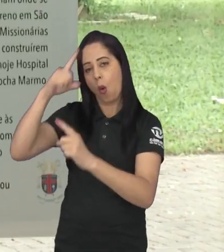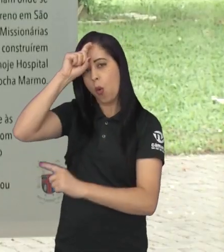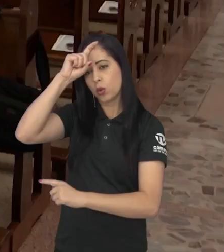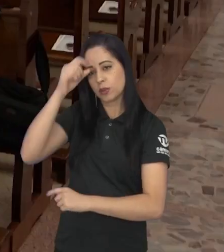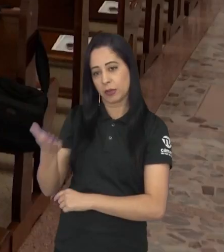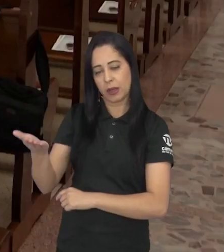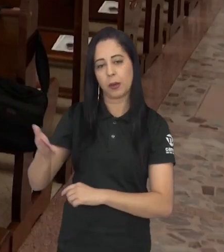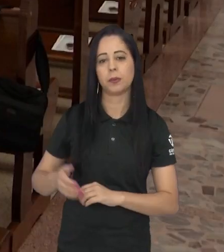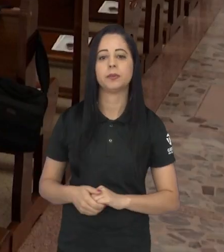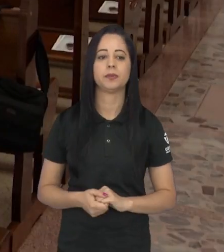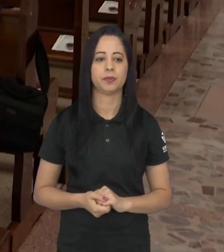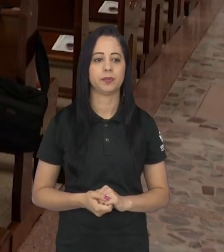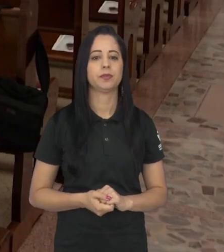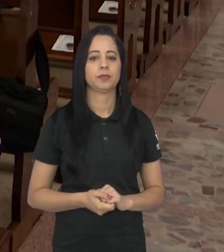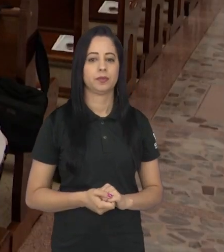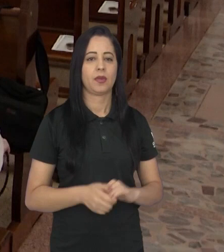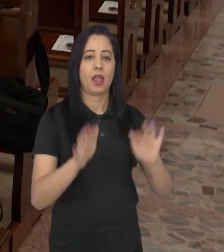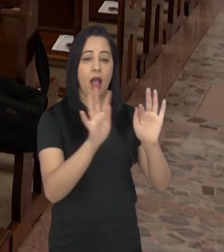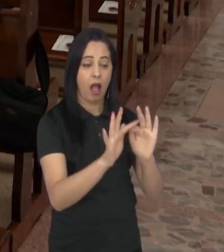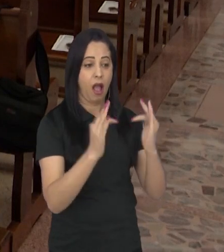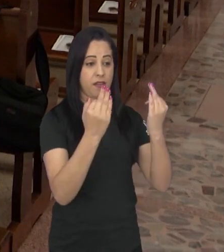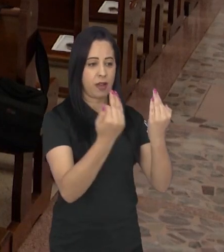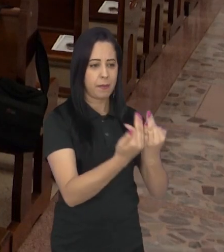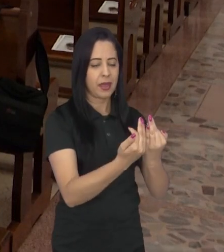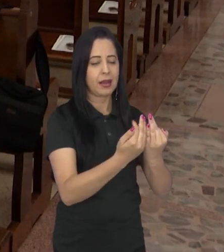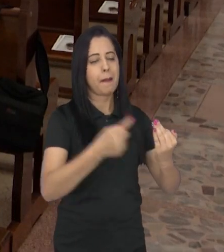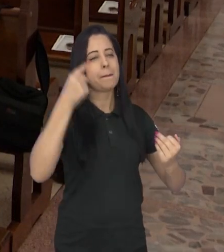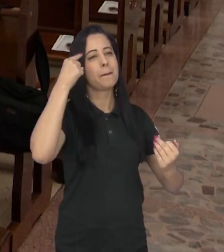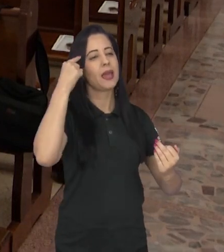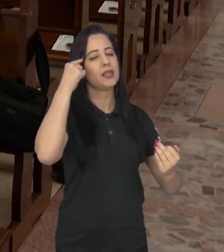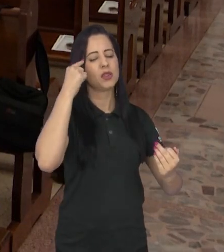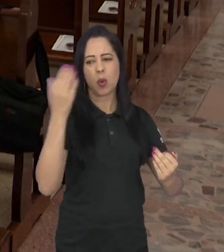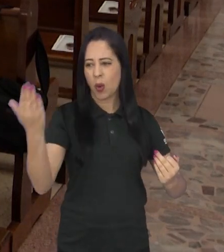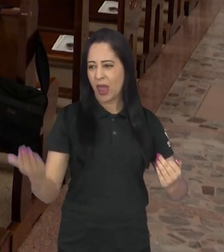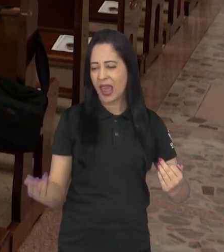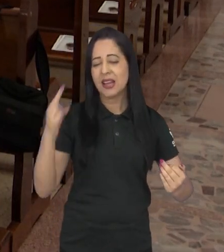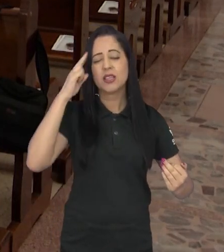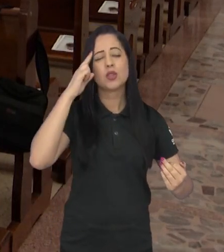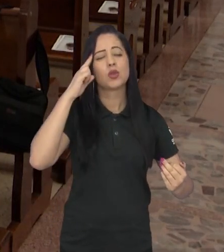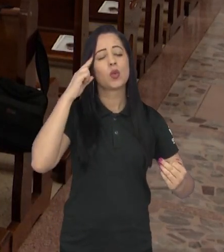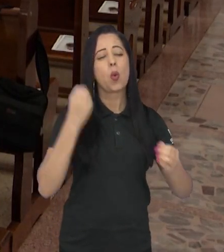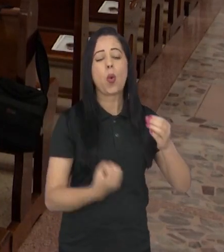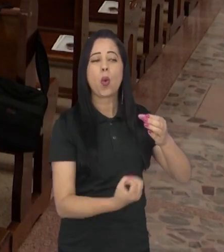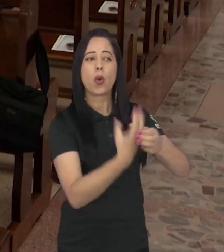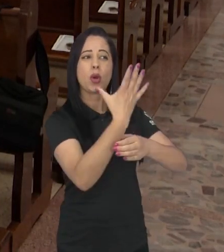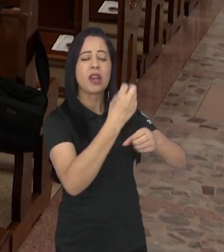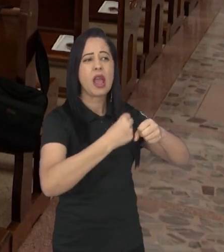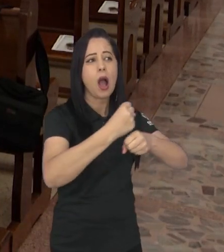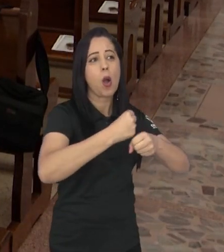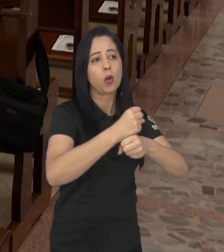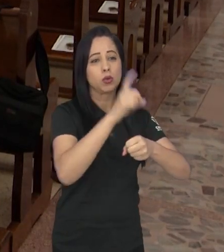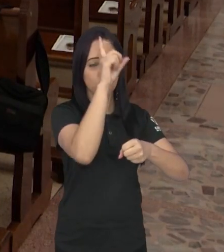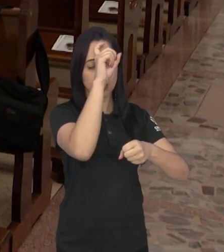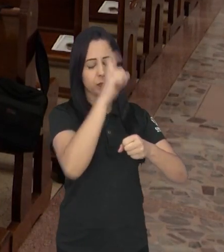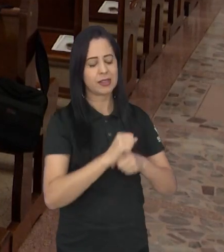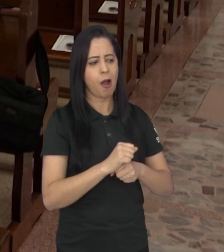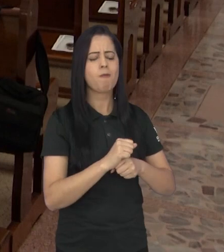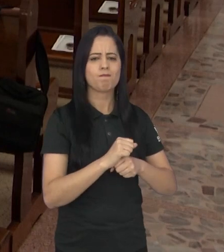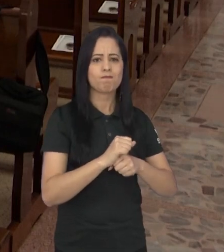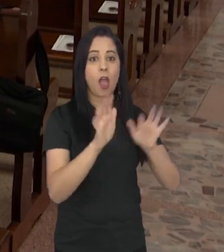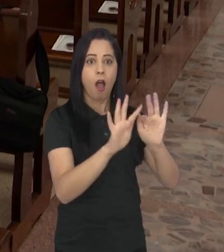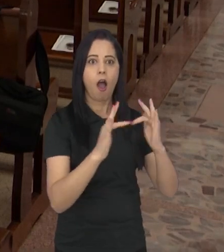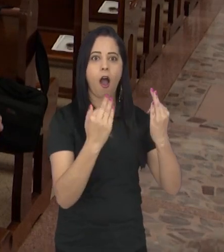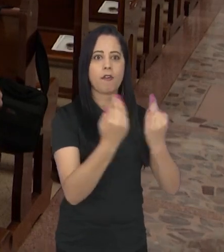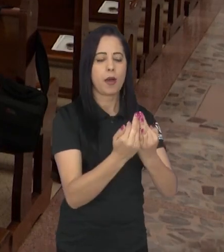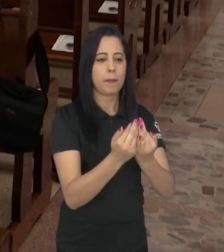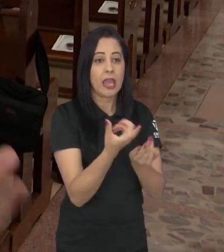infantil. A família pegou esse sonho de Antoninho e colocou em prática, começou a